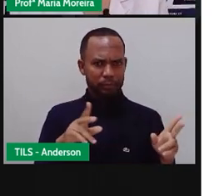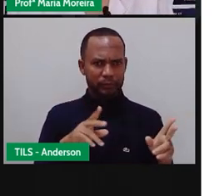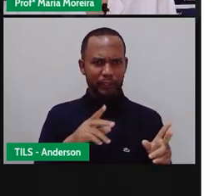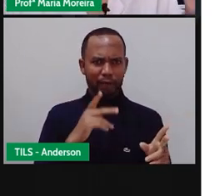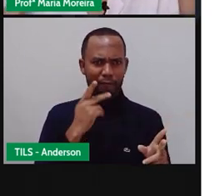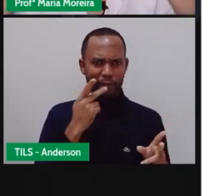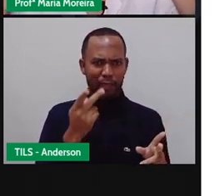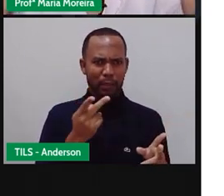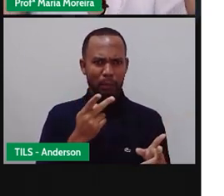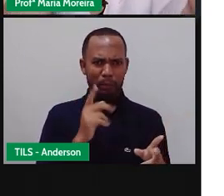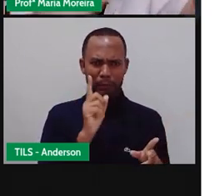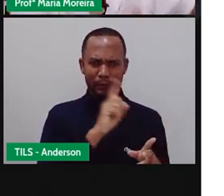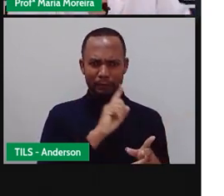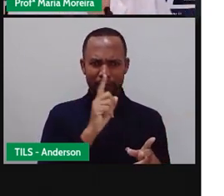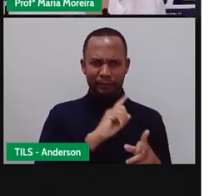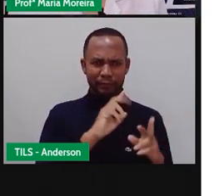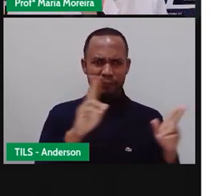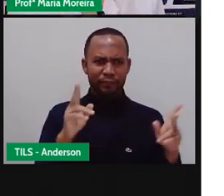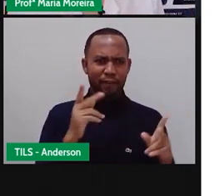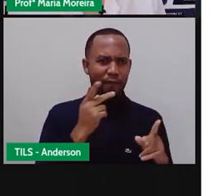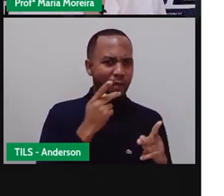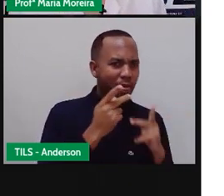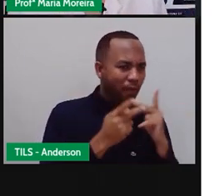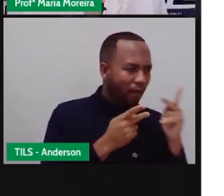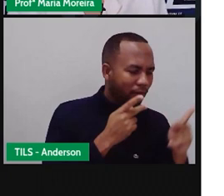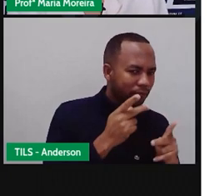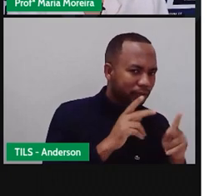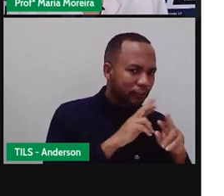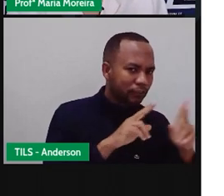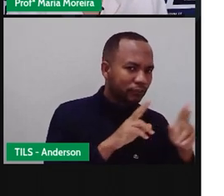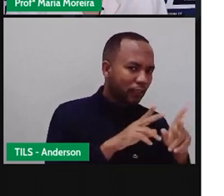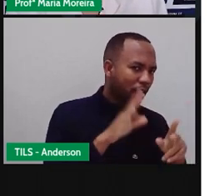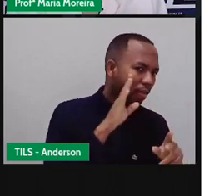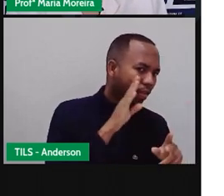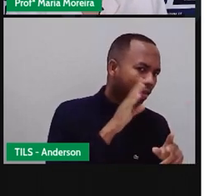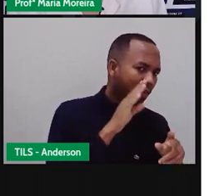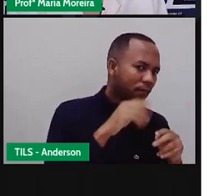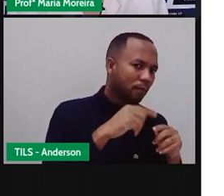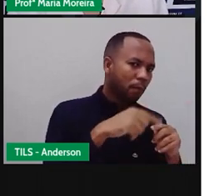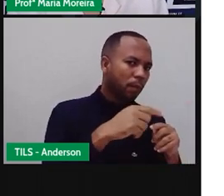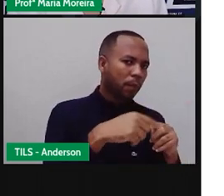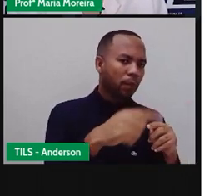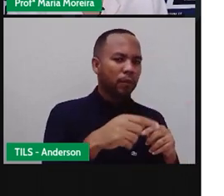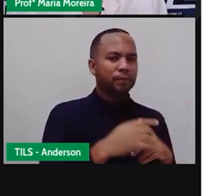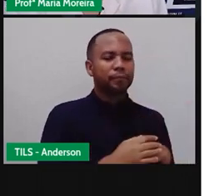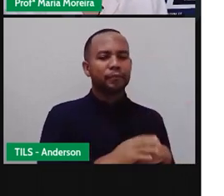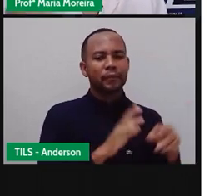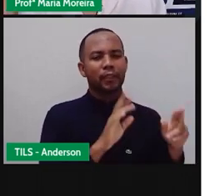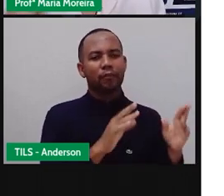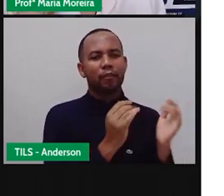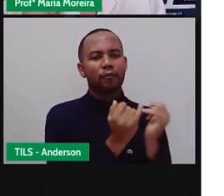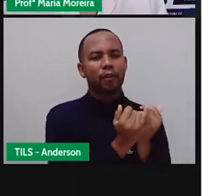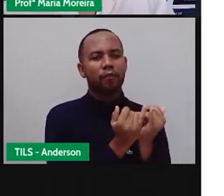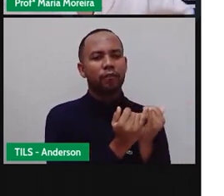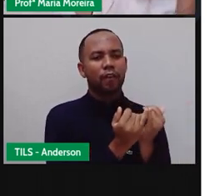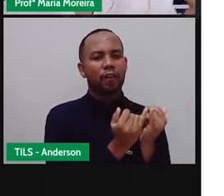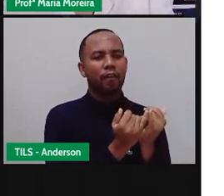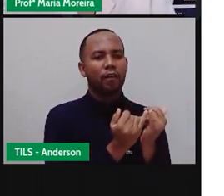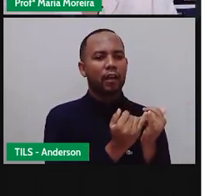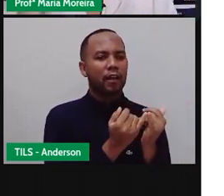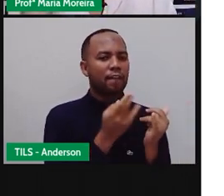coisa assim não tem nada a ver porque você vai passando que você escuta isso meu aquele processo de fofoca né você